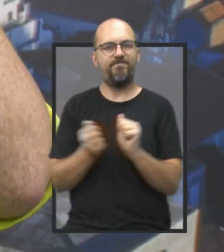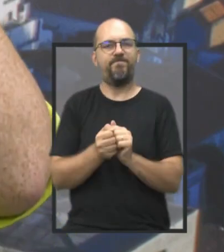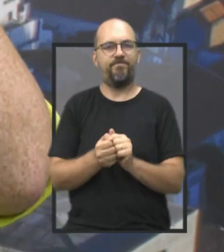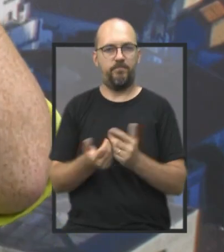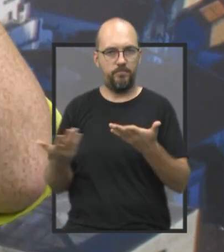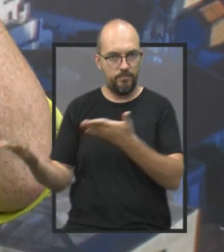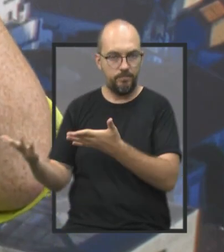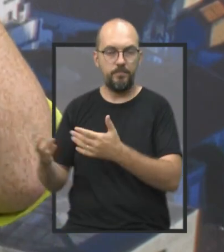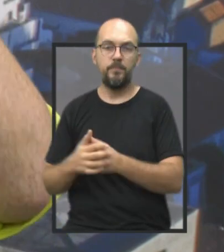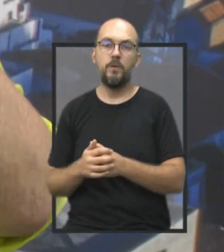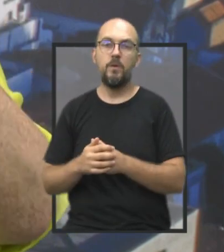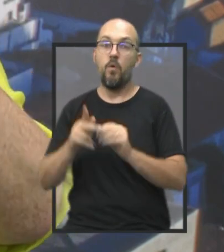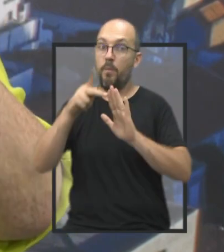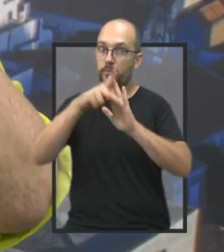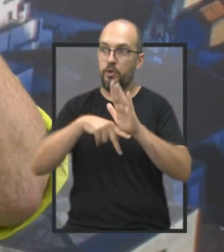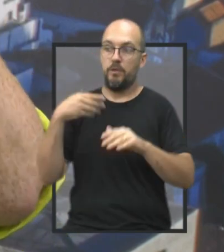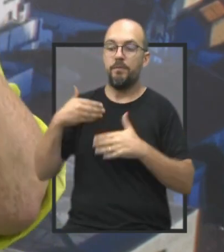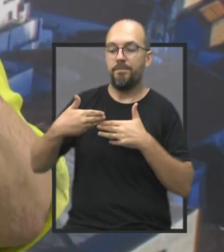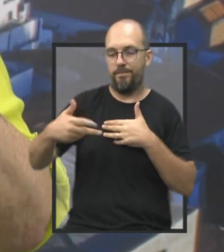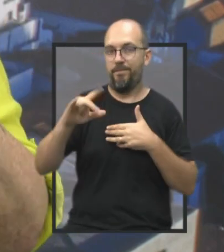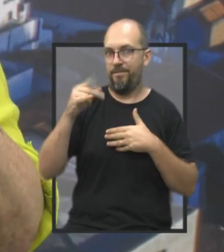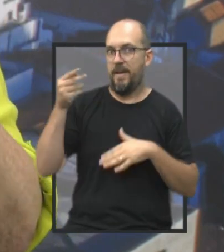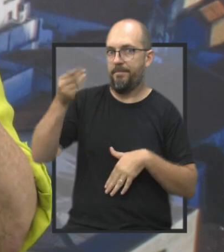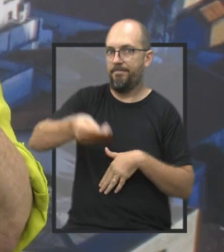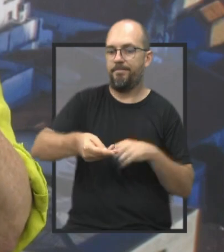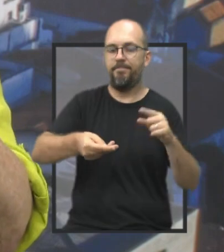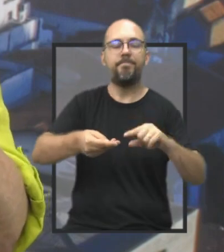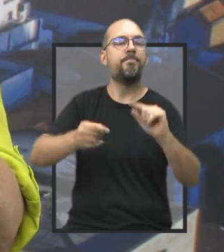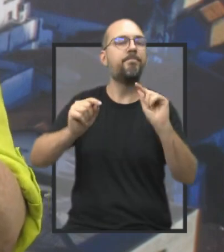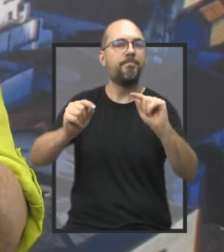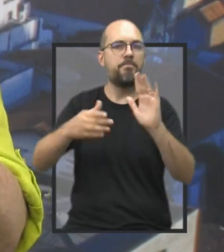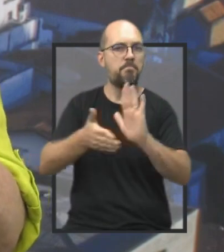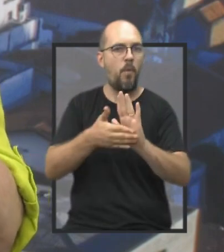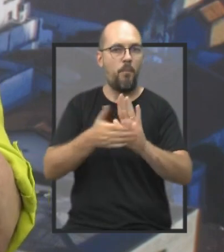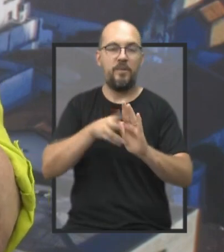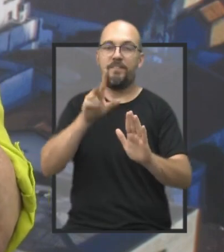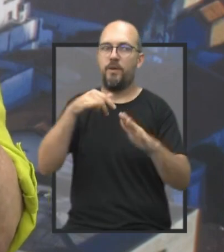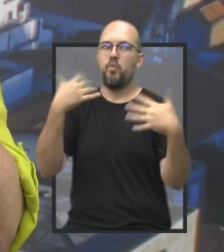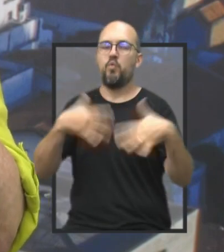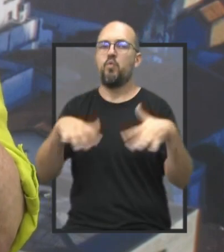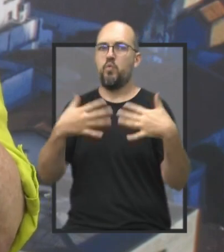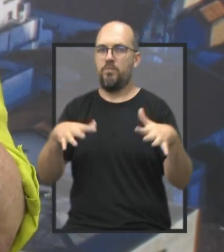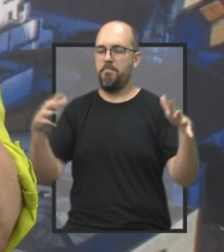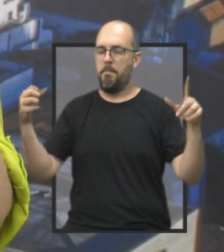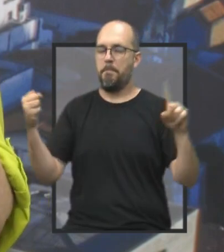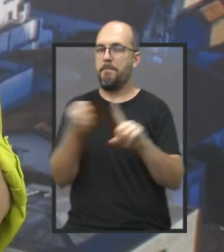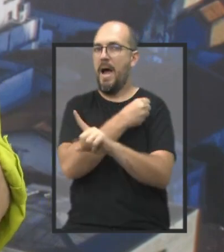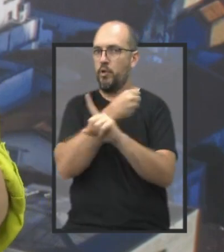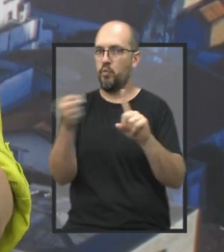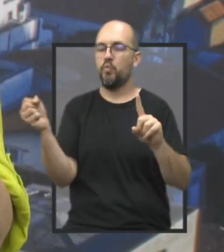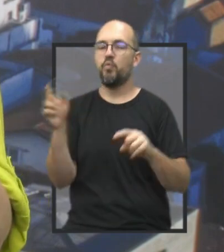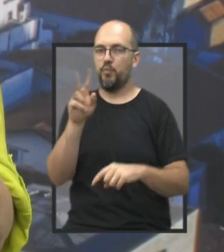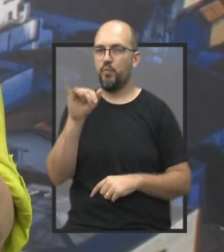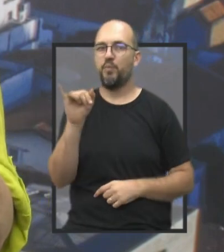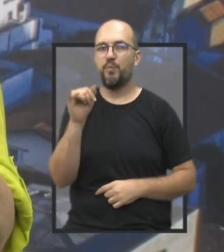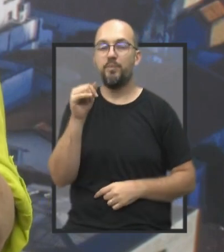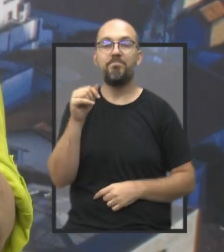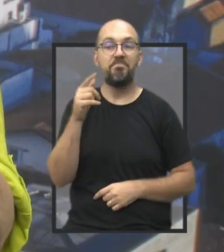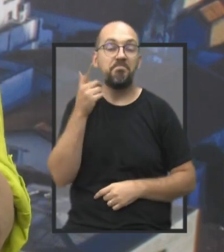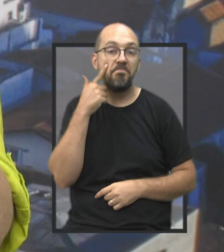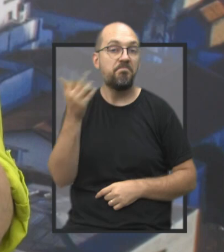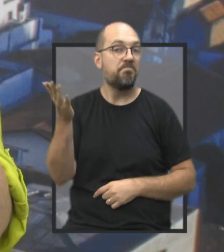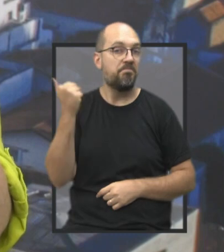Então, o projeto vem com bastante impacto, e vamos colocar